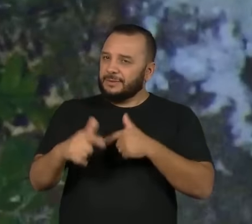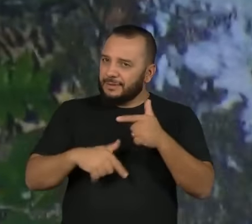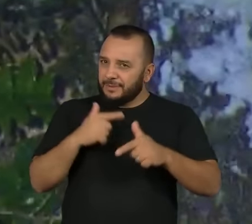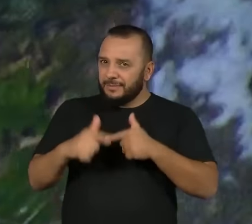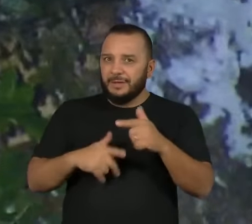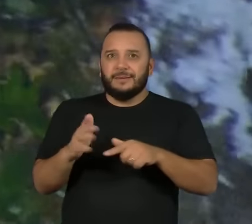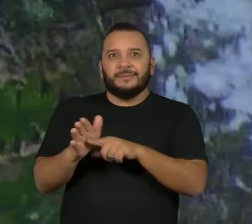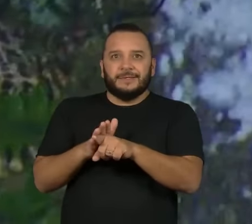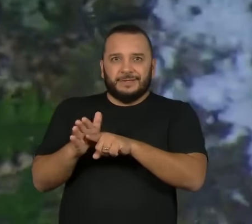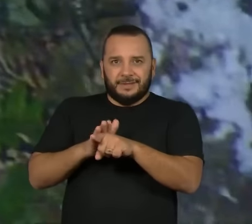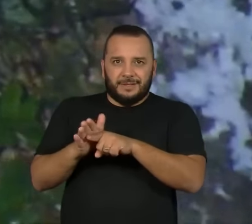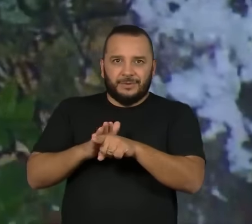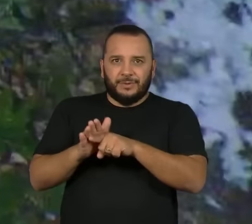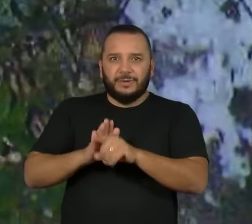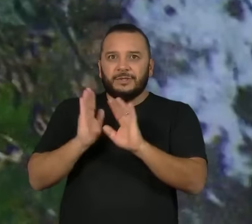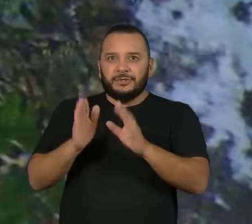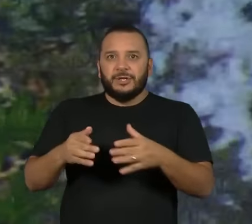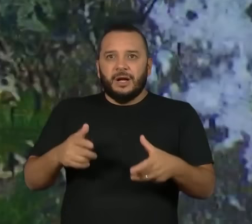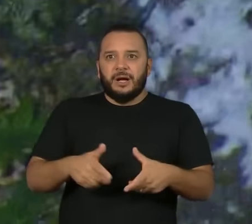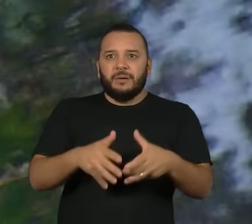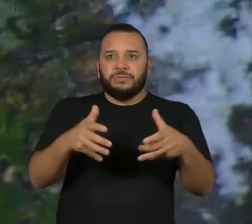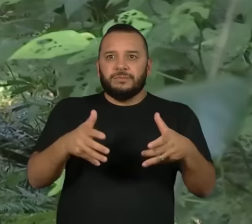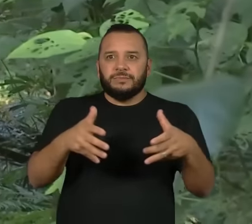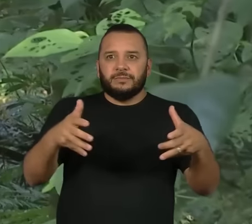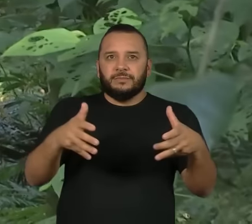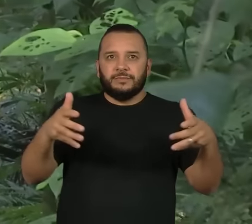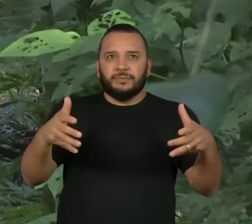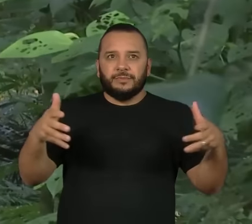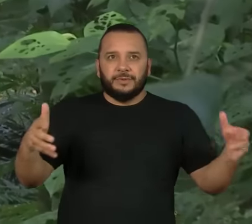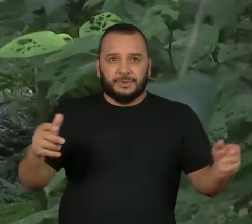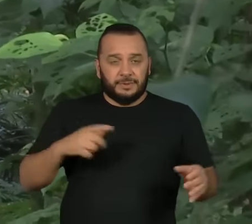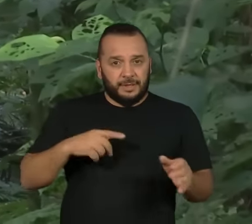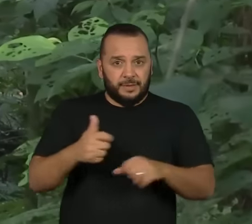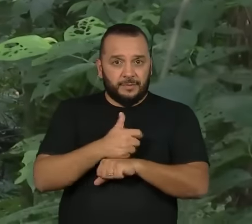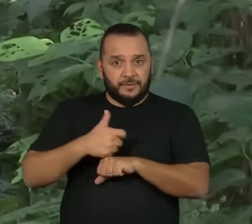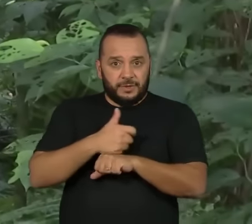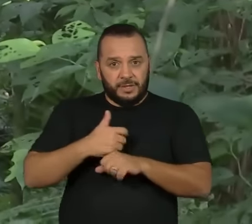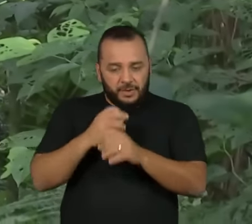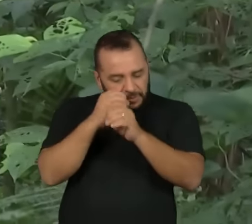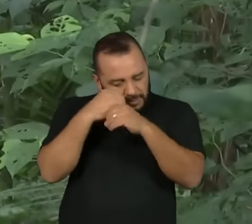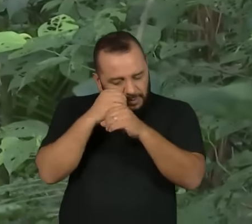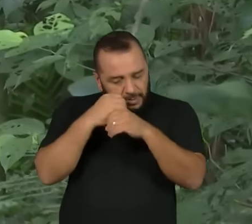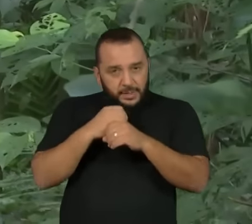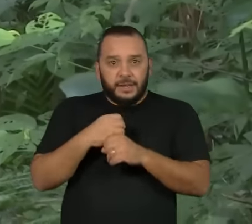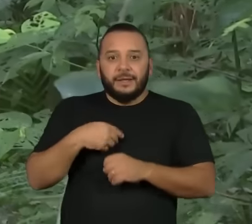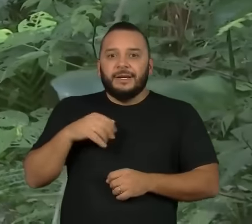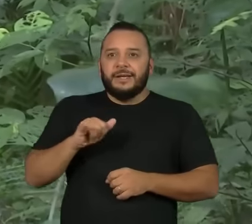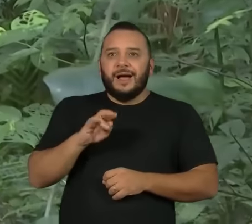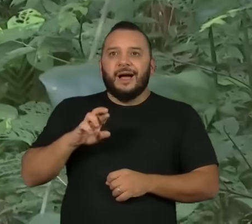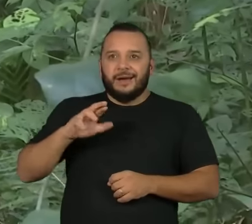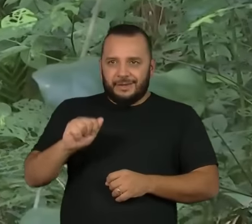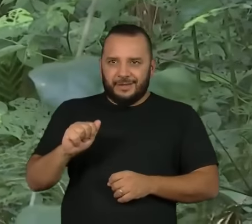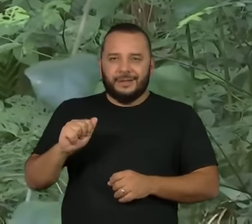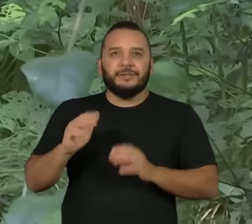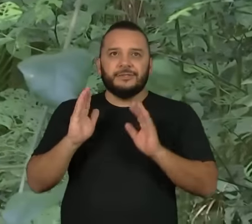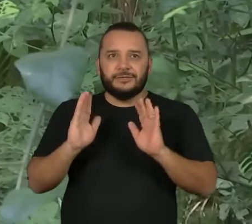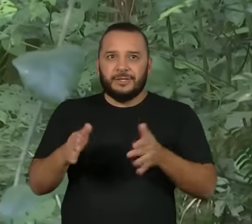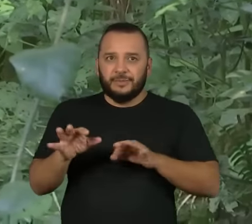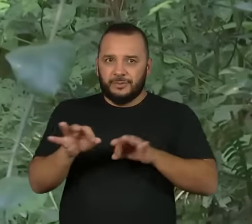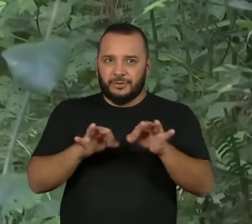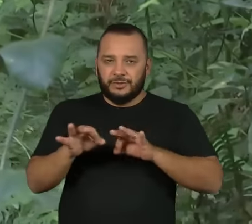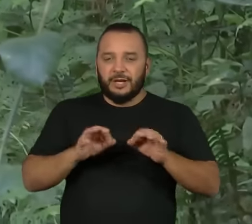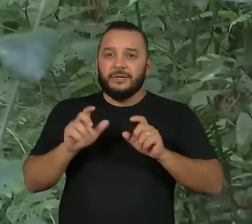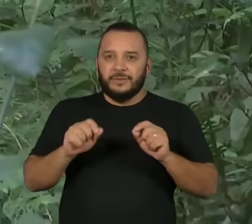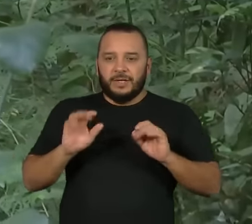de pesquisadores, vem se recuperando. A bióloga Yara Barros, coordenadora do projeto Onças do